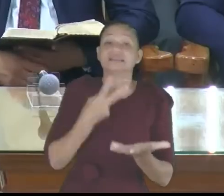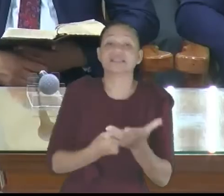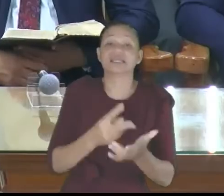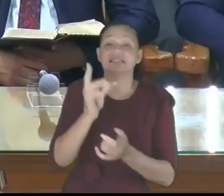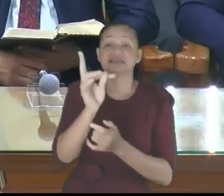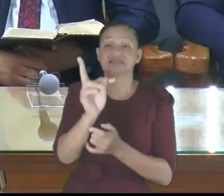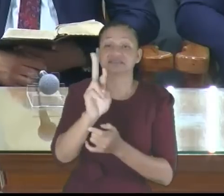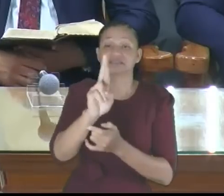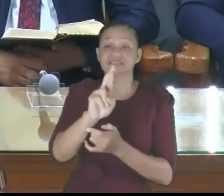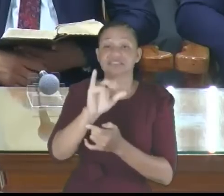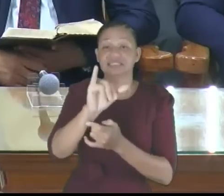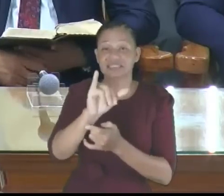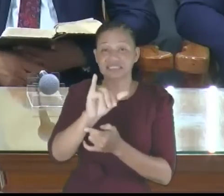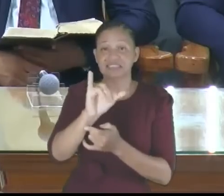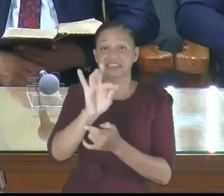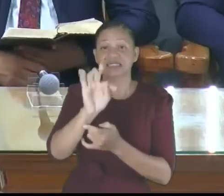na